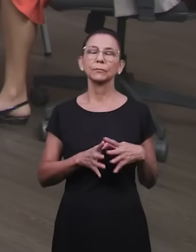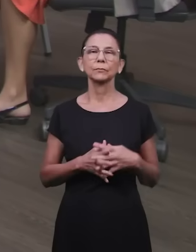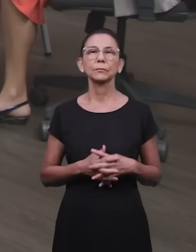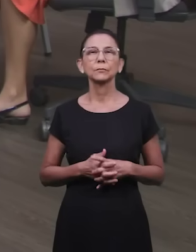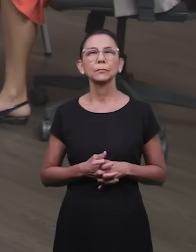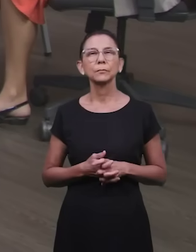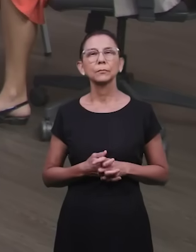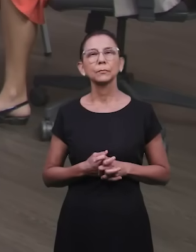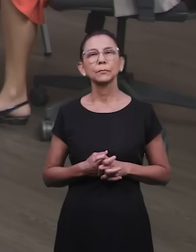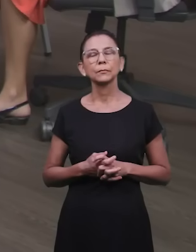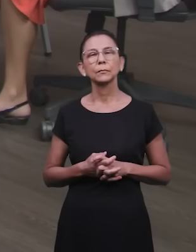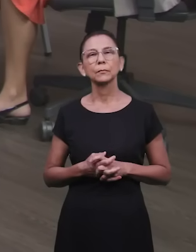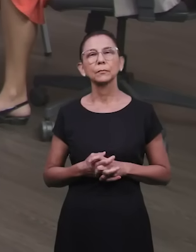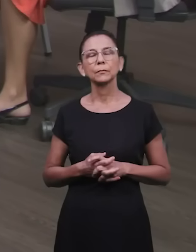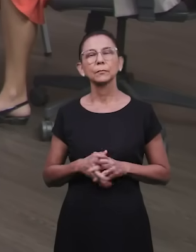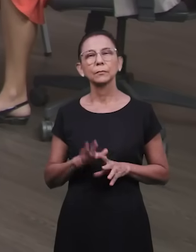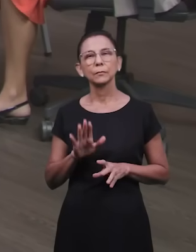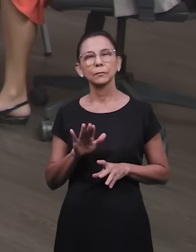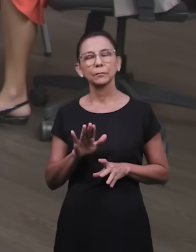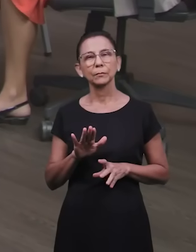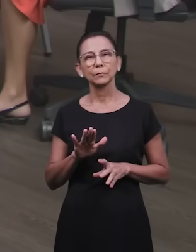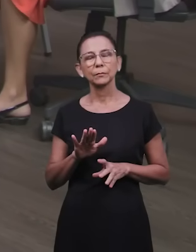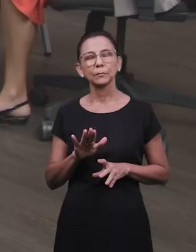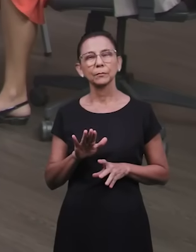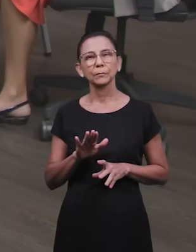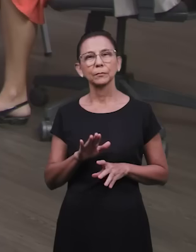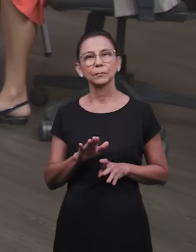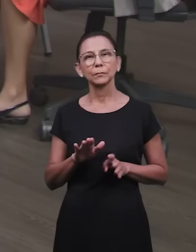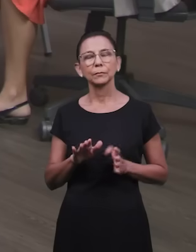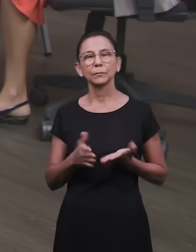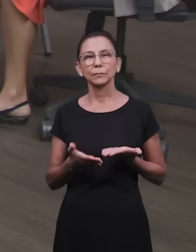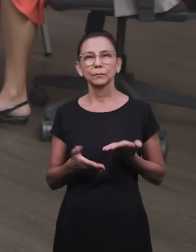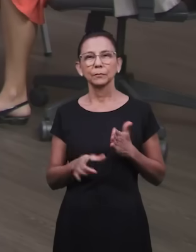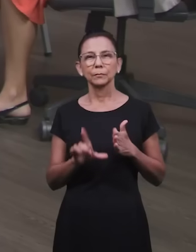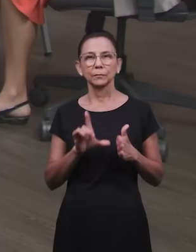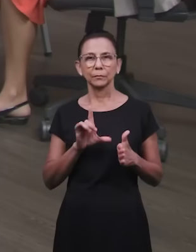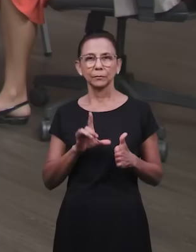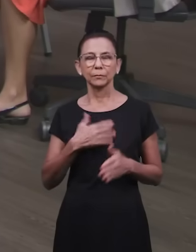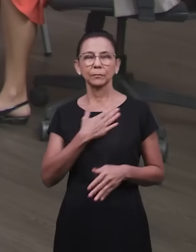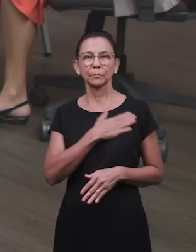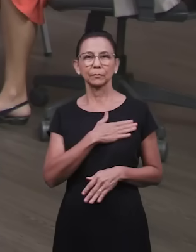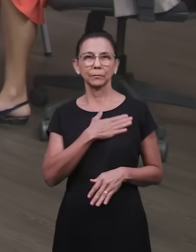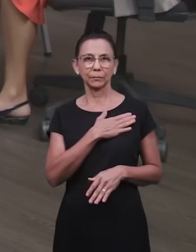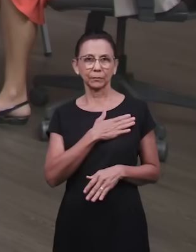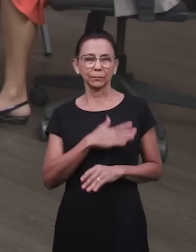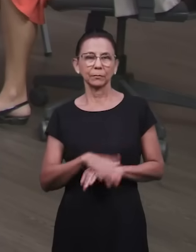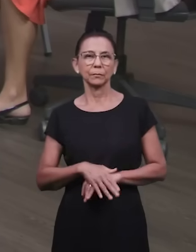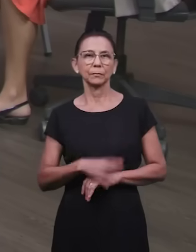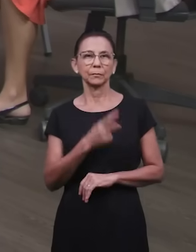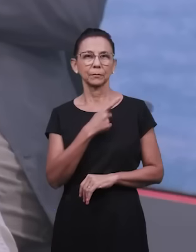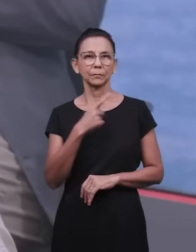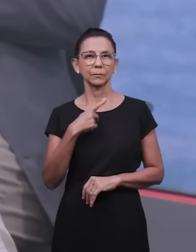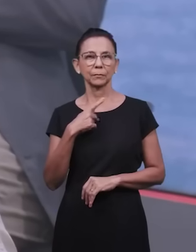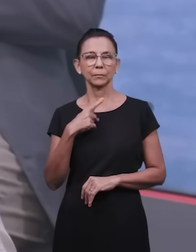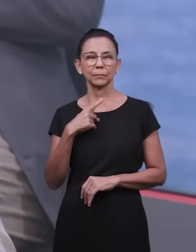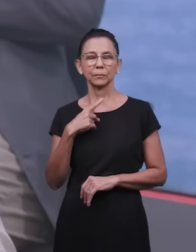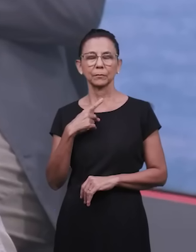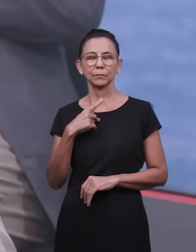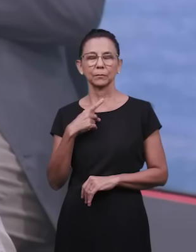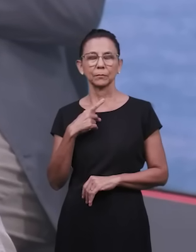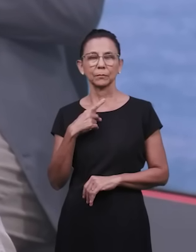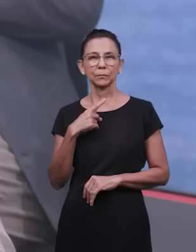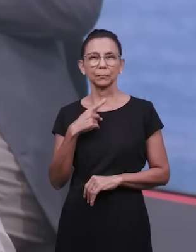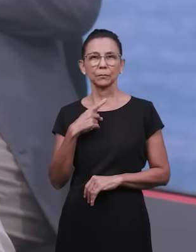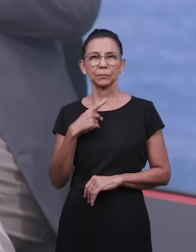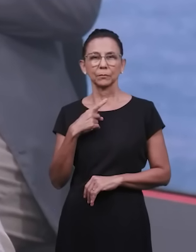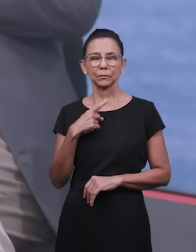nosso tempo, mas eu queria, antes de termos uma palavra que vai ser trazida de um